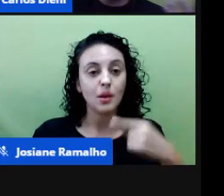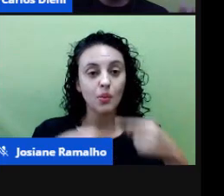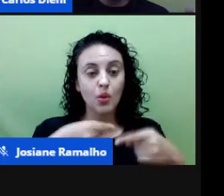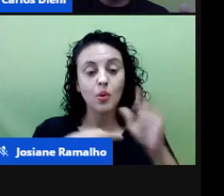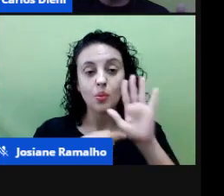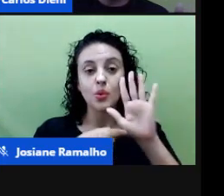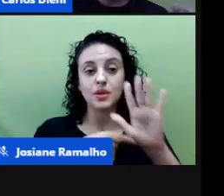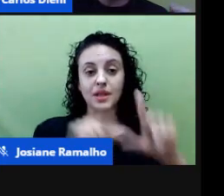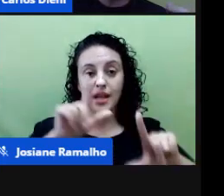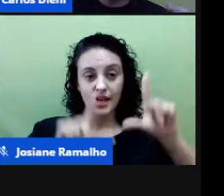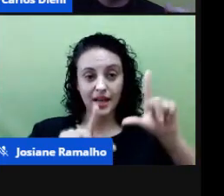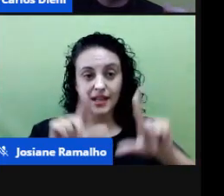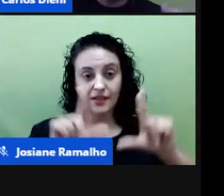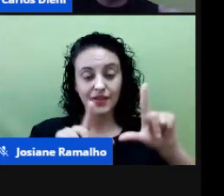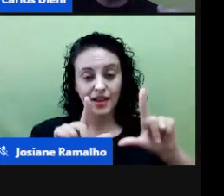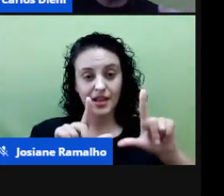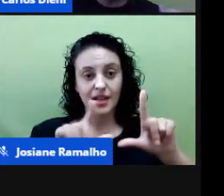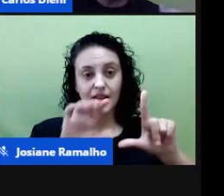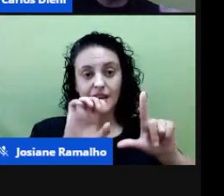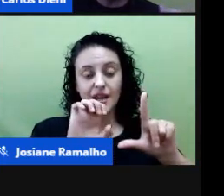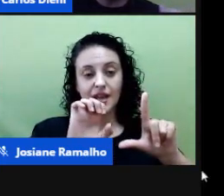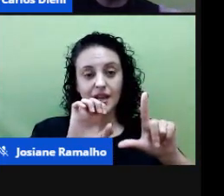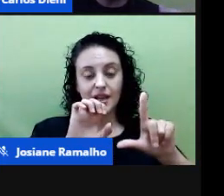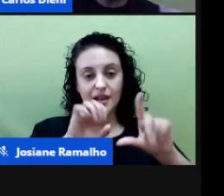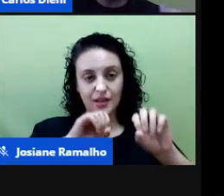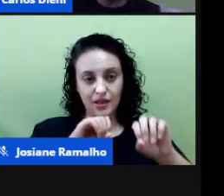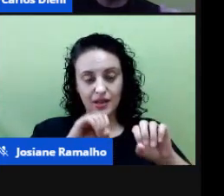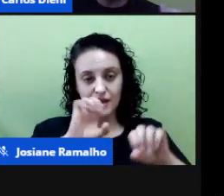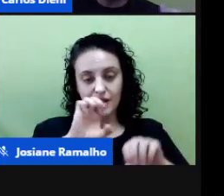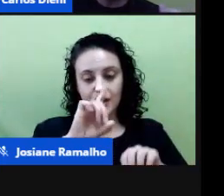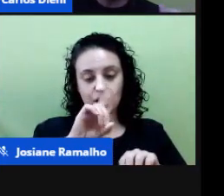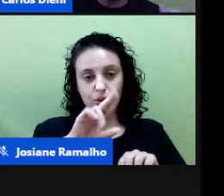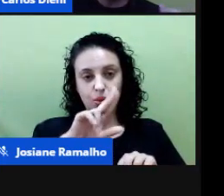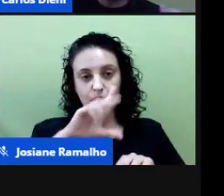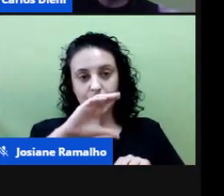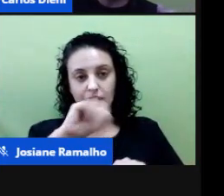der certo, também no Autocine lá da Universidade Federal.